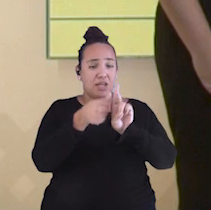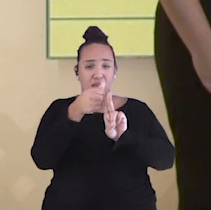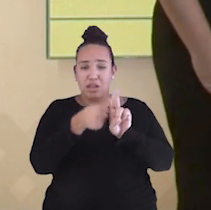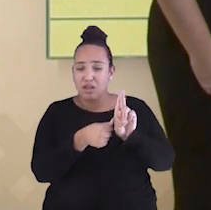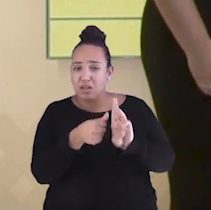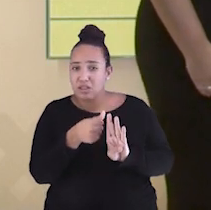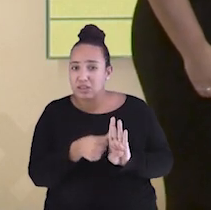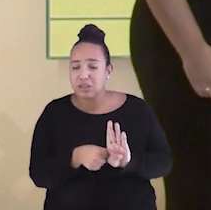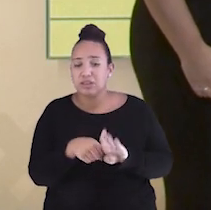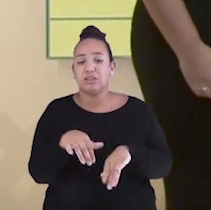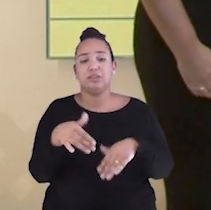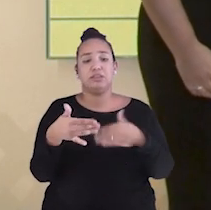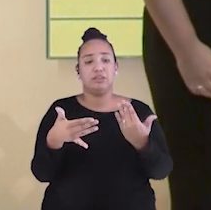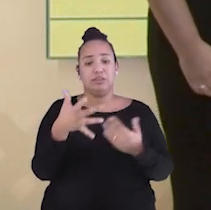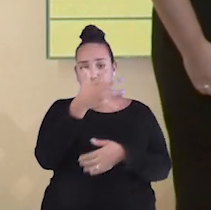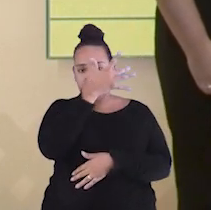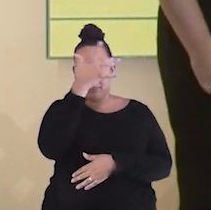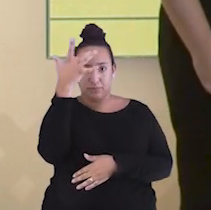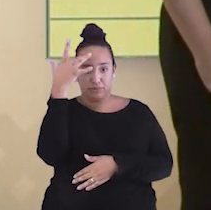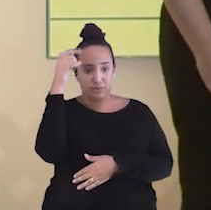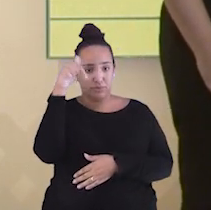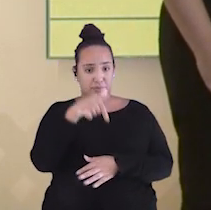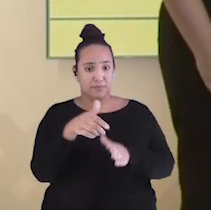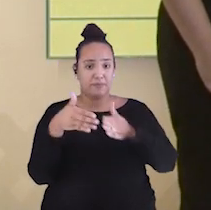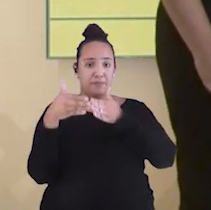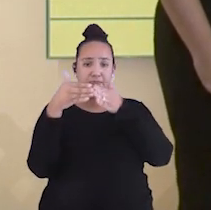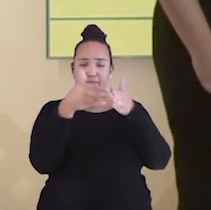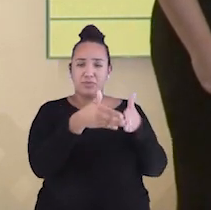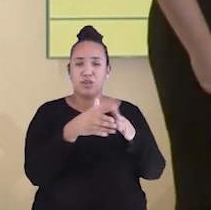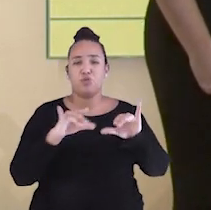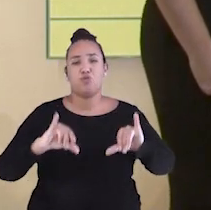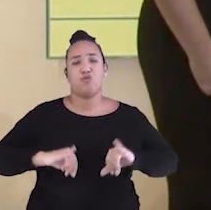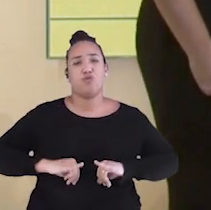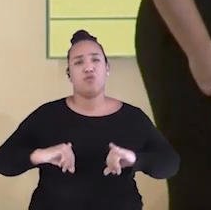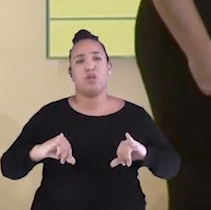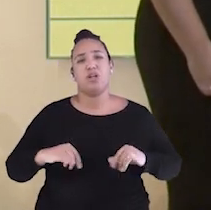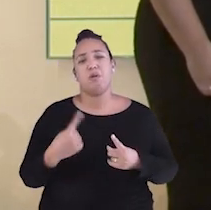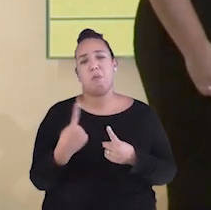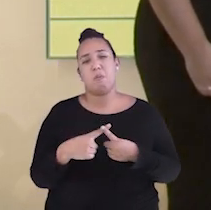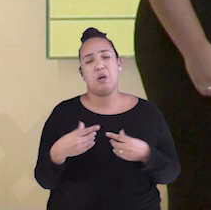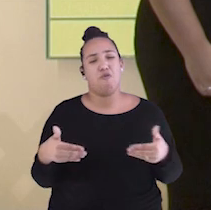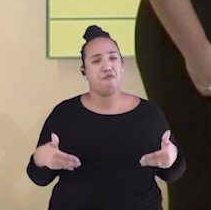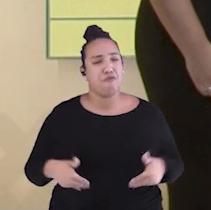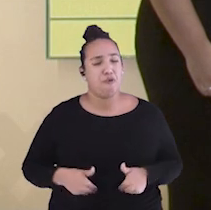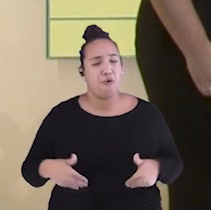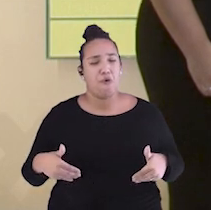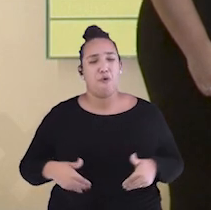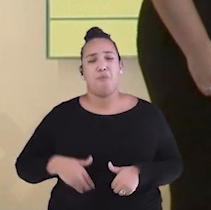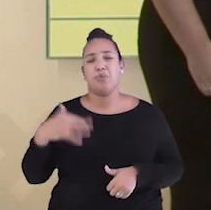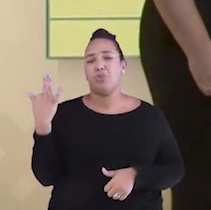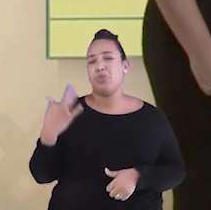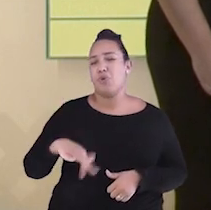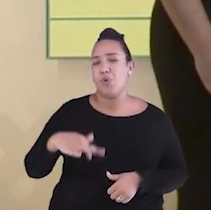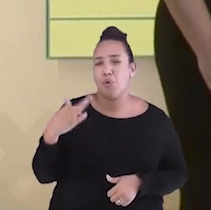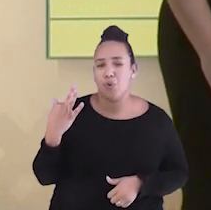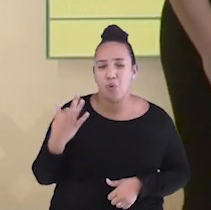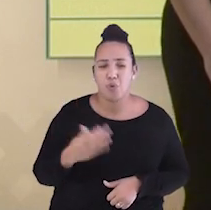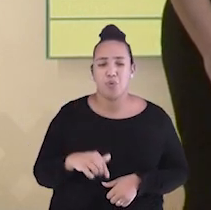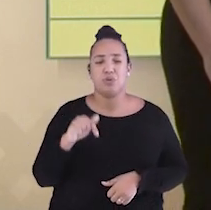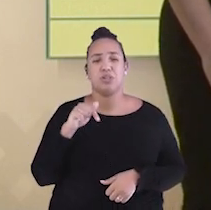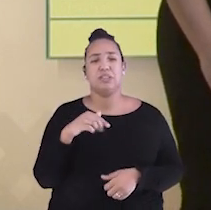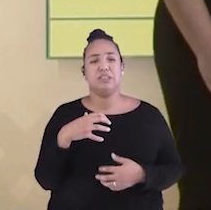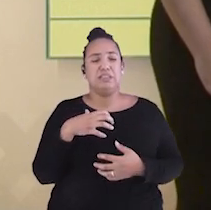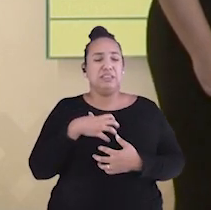meses, essas pessoas que passavam muita sede, fome, dor e sentiam